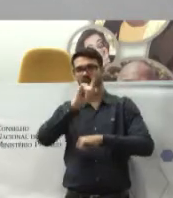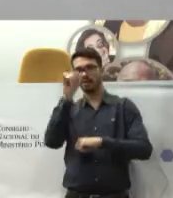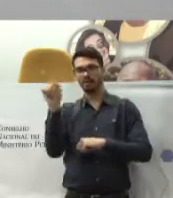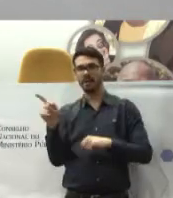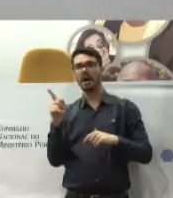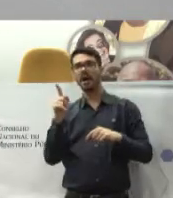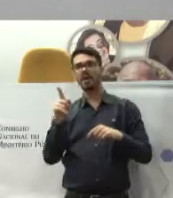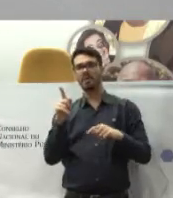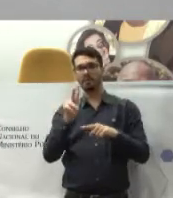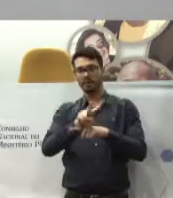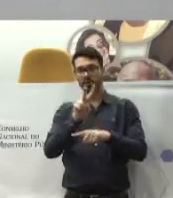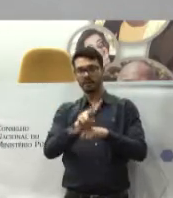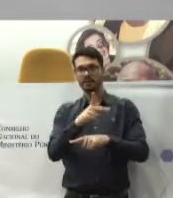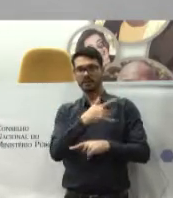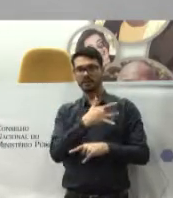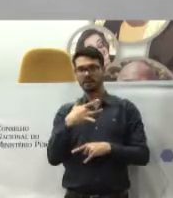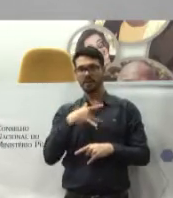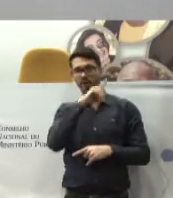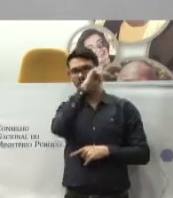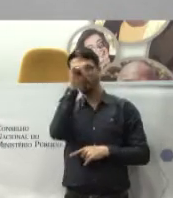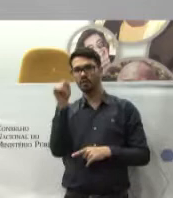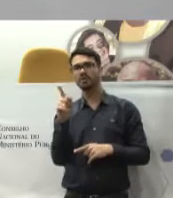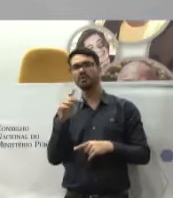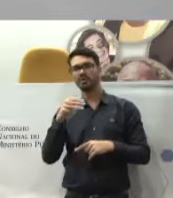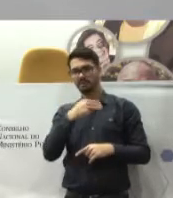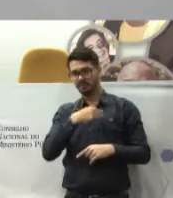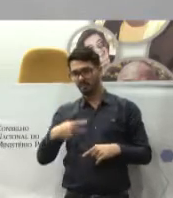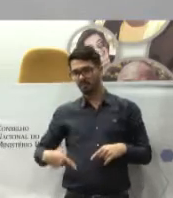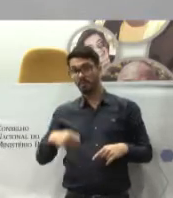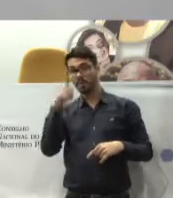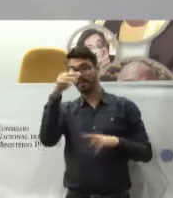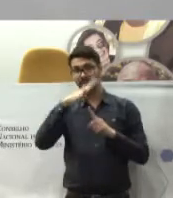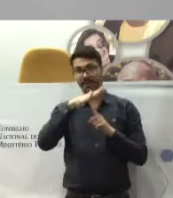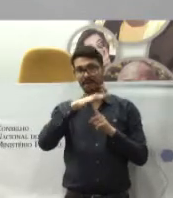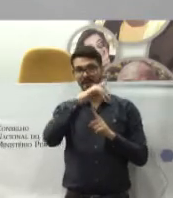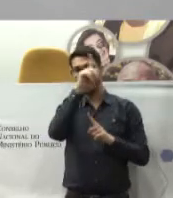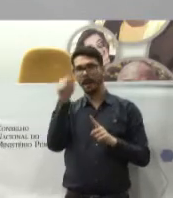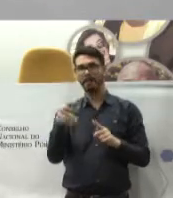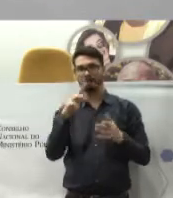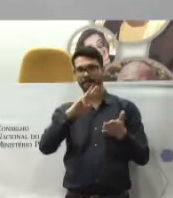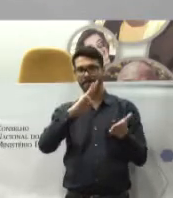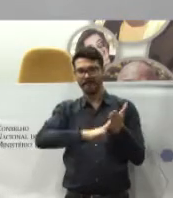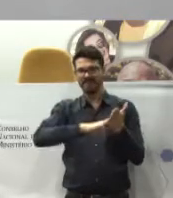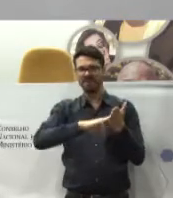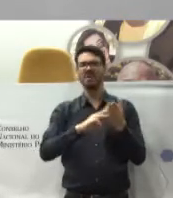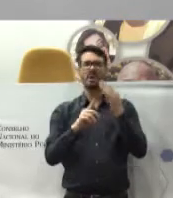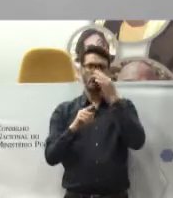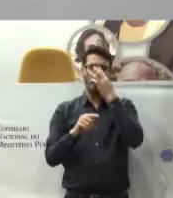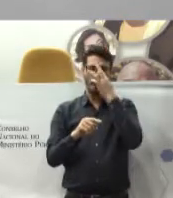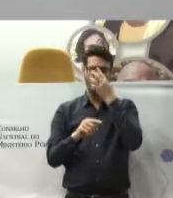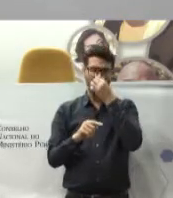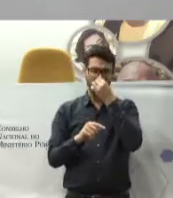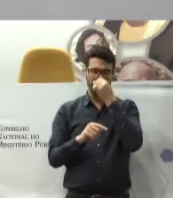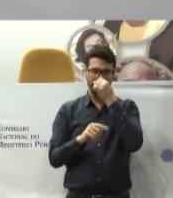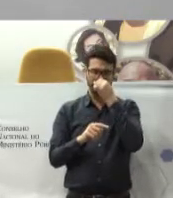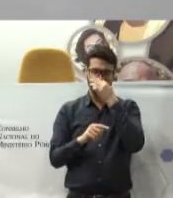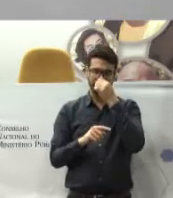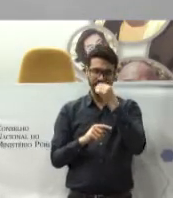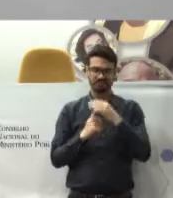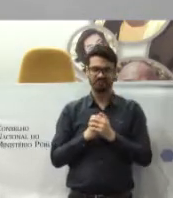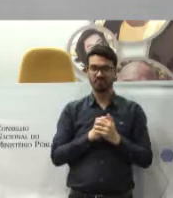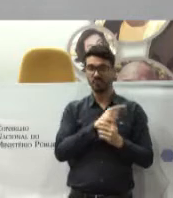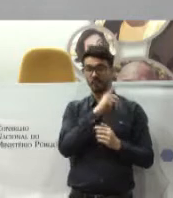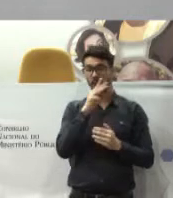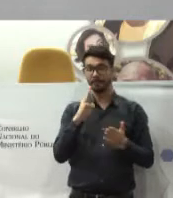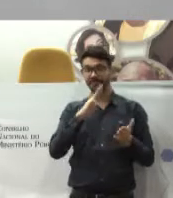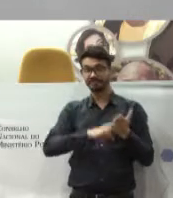Proteção à Saúde Pública do Ministério Público do Paraná, membro da Comissão Permanente de Saúde do Conselho Nacional de Procuradores Gerais de Justiça,